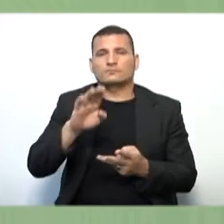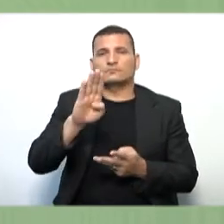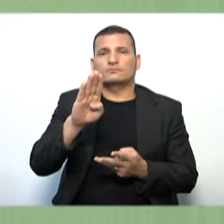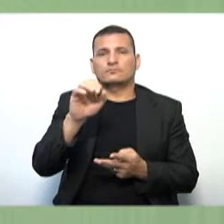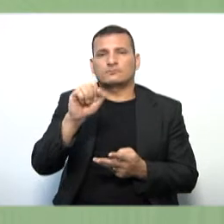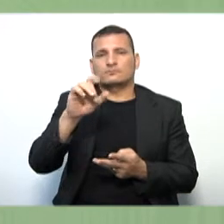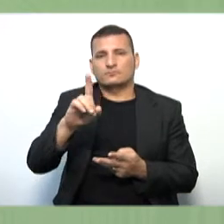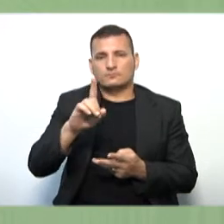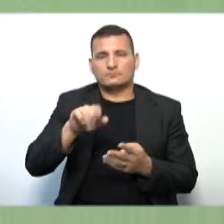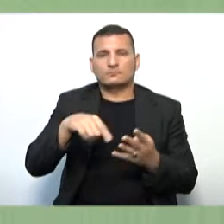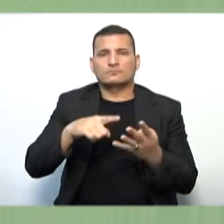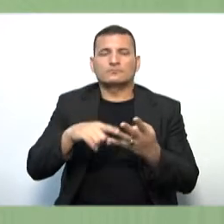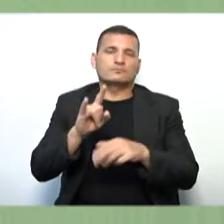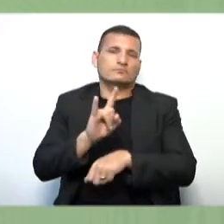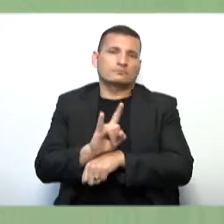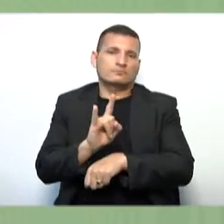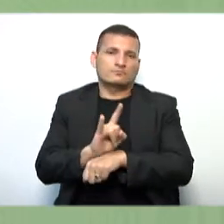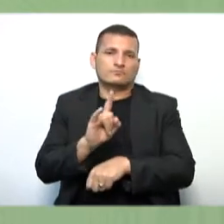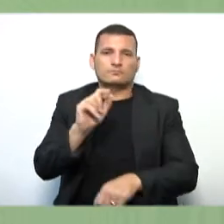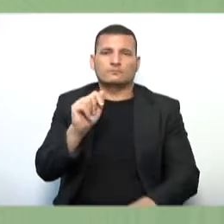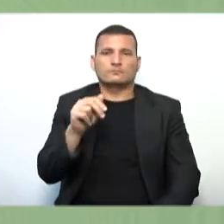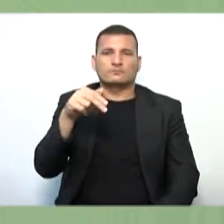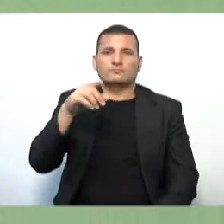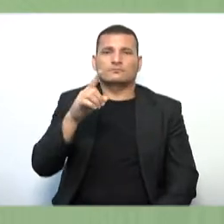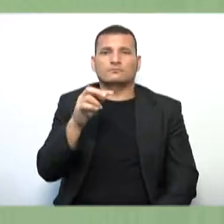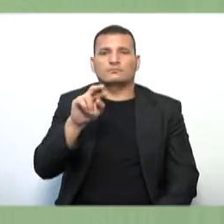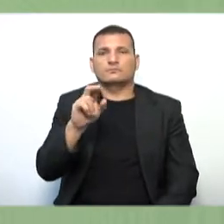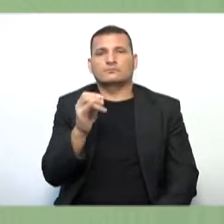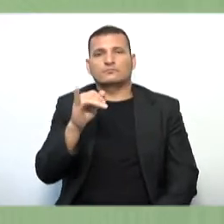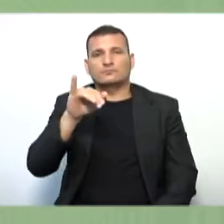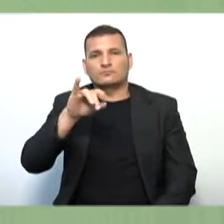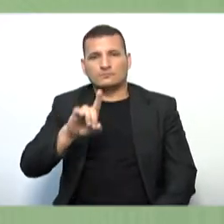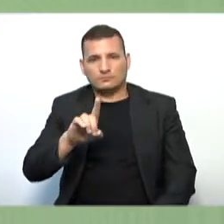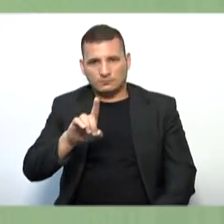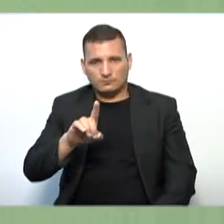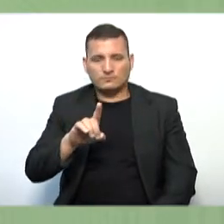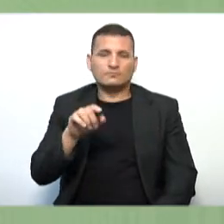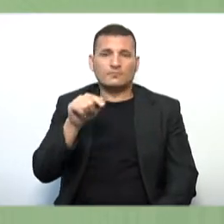e Android. Eles são baseados em software livre, a gente